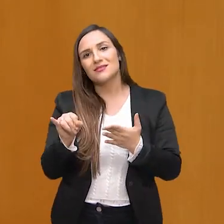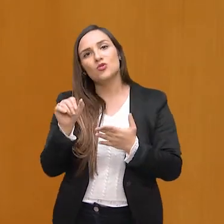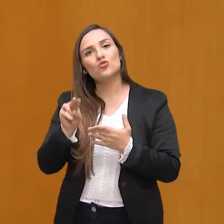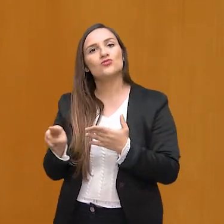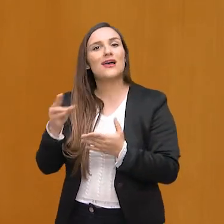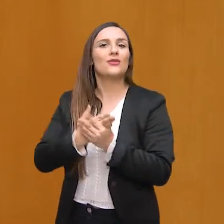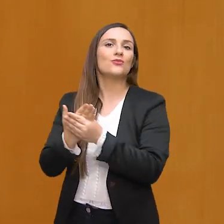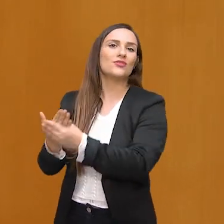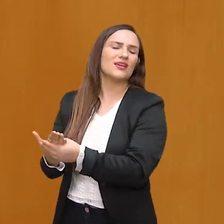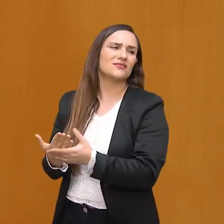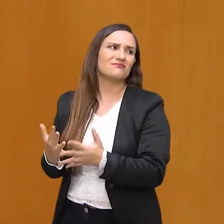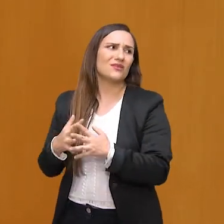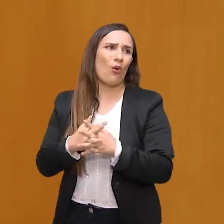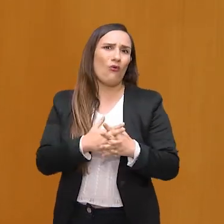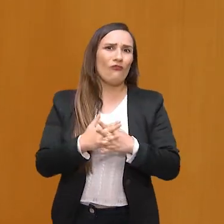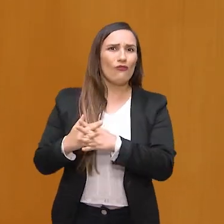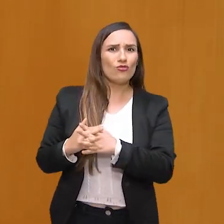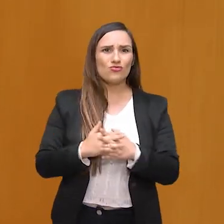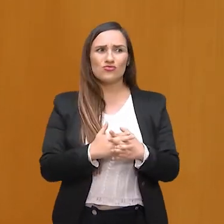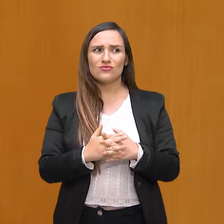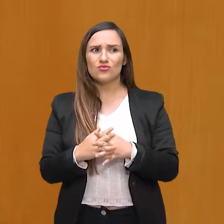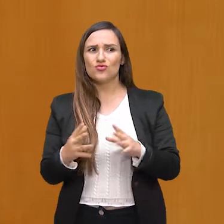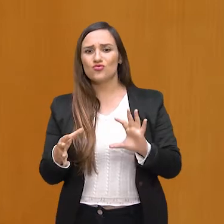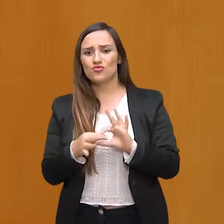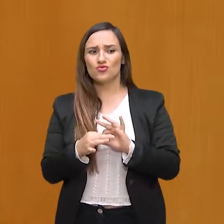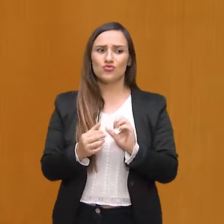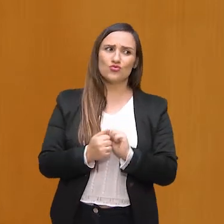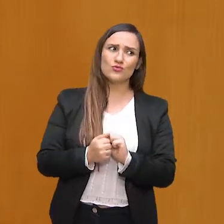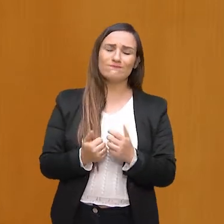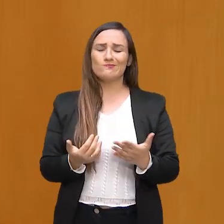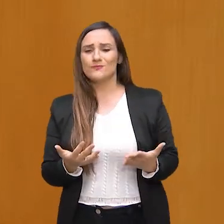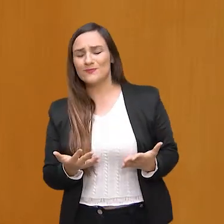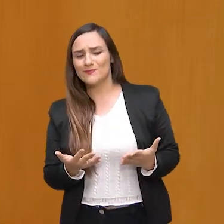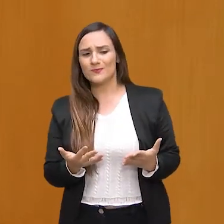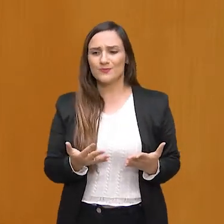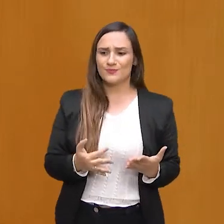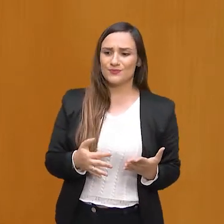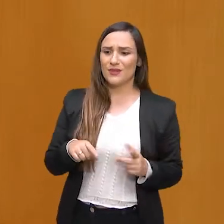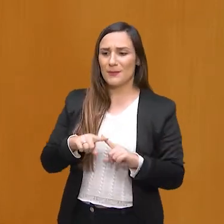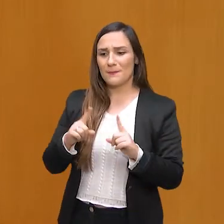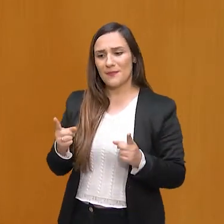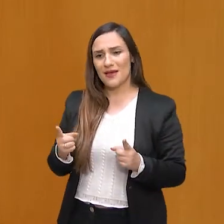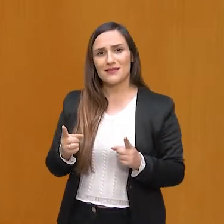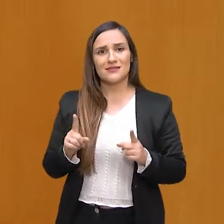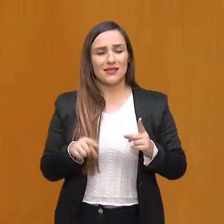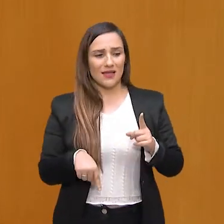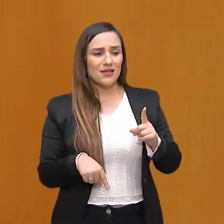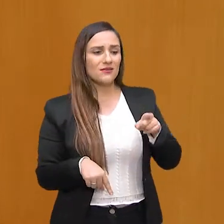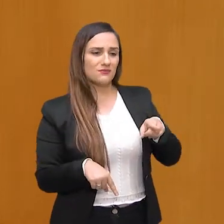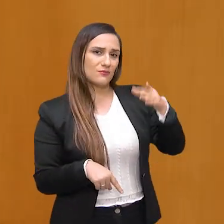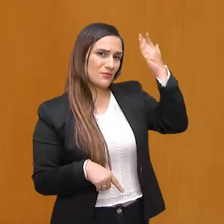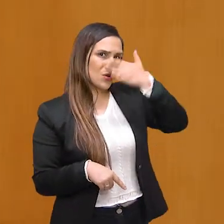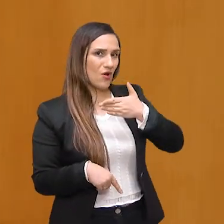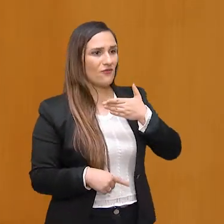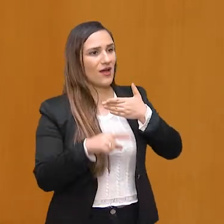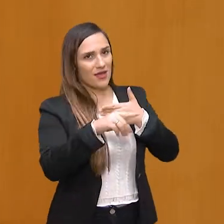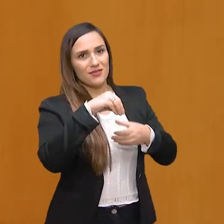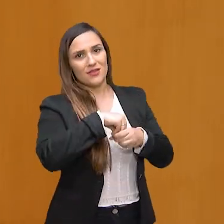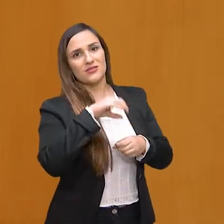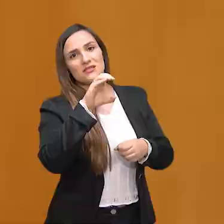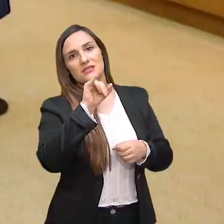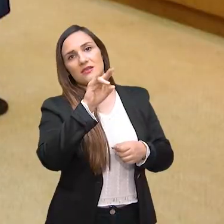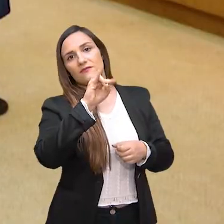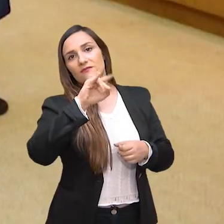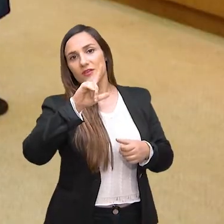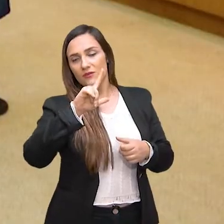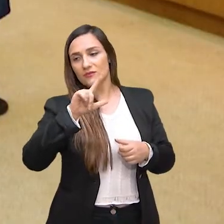toda a produção de prova é feita no processo civil. Mas a questão da prova ela é de direito material.